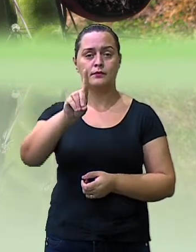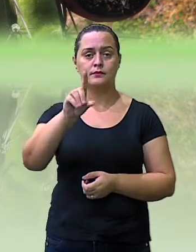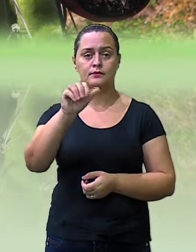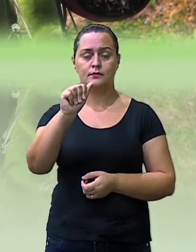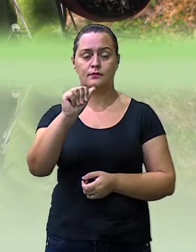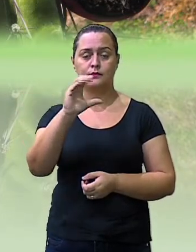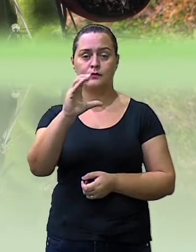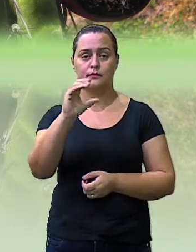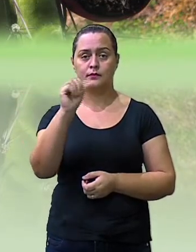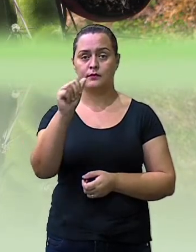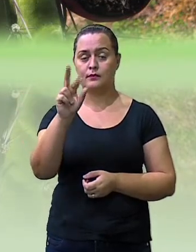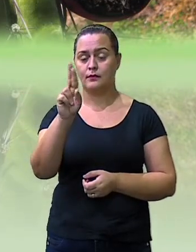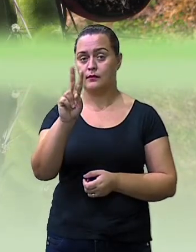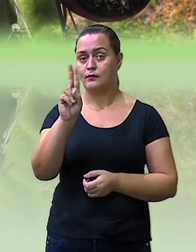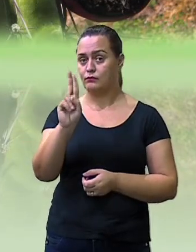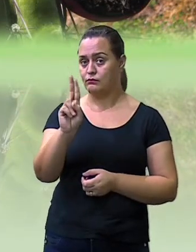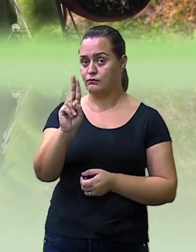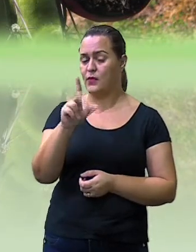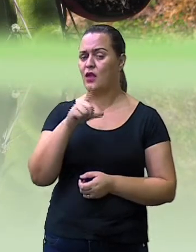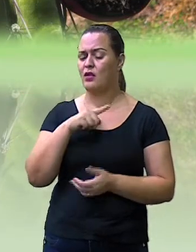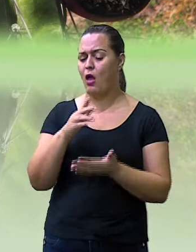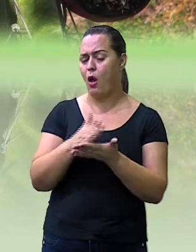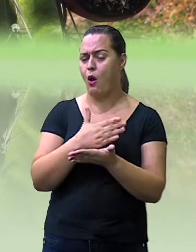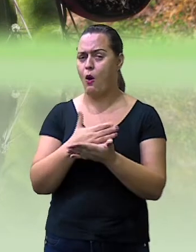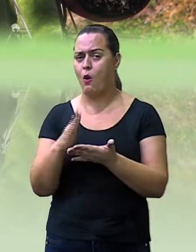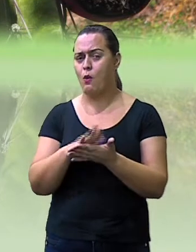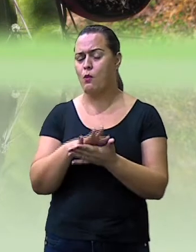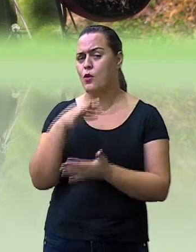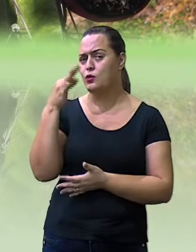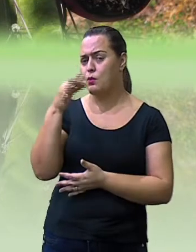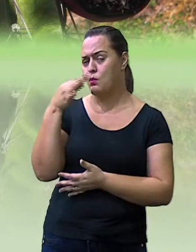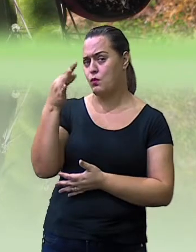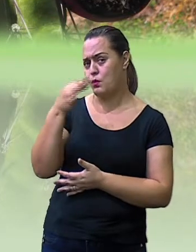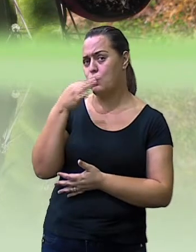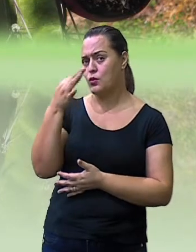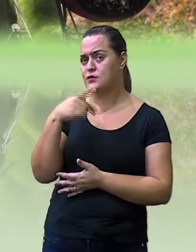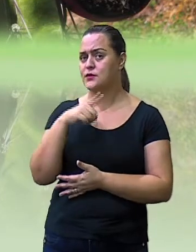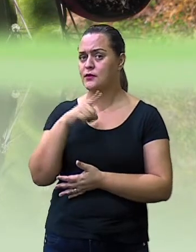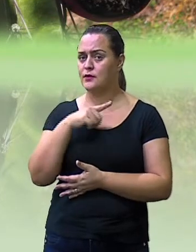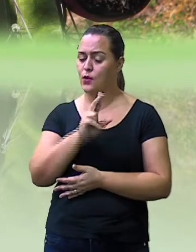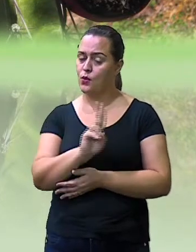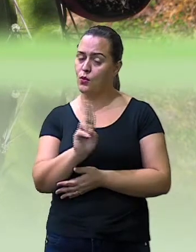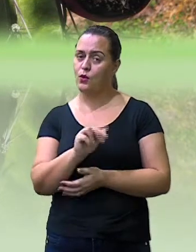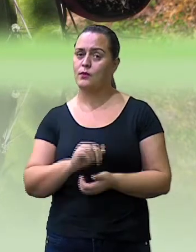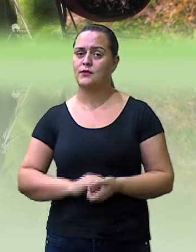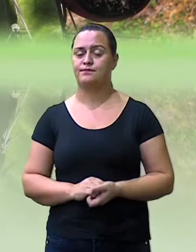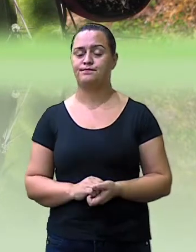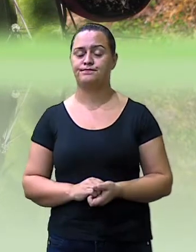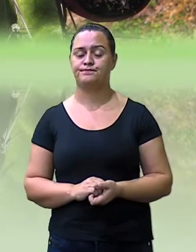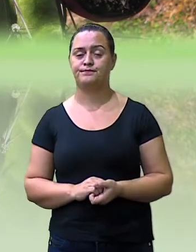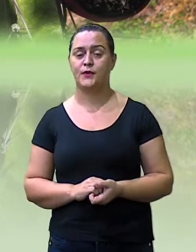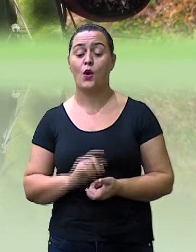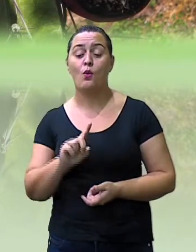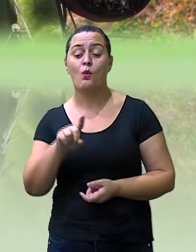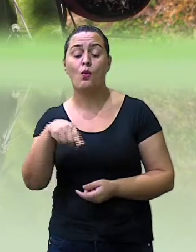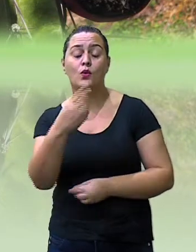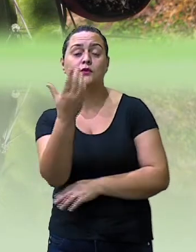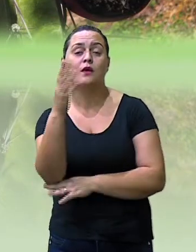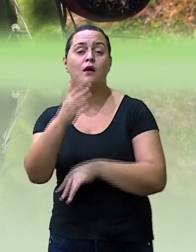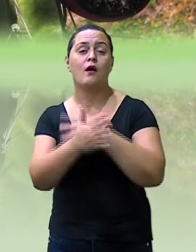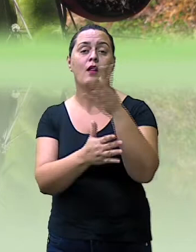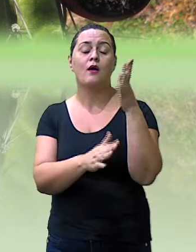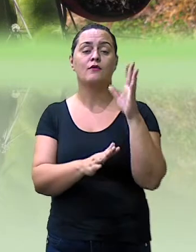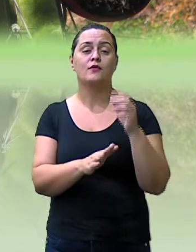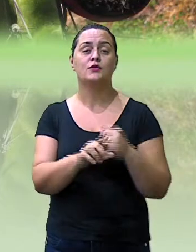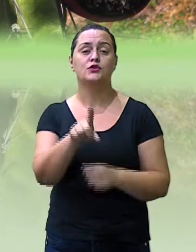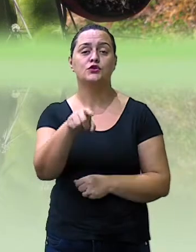Já ouviram alguma música que se refere ao mandacaru? O xique-xique, que serve de alimento para